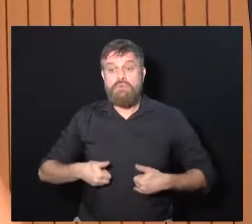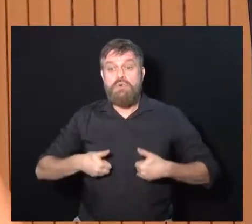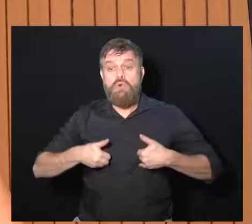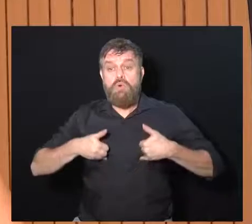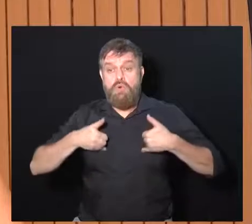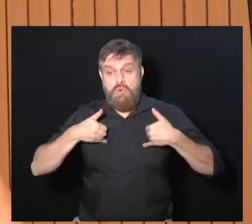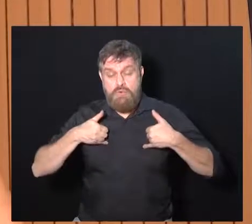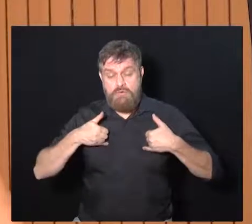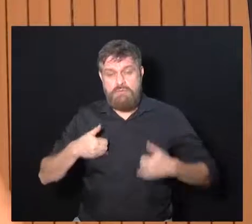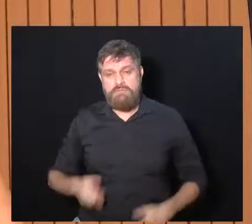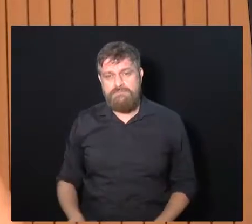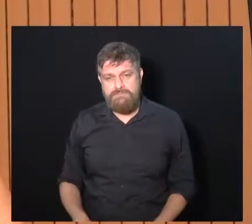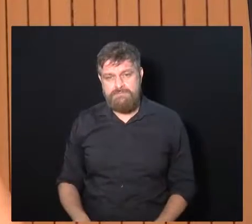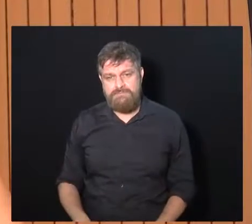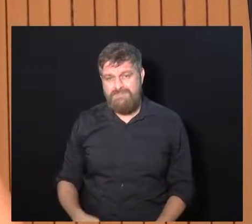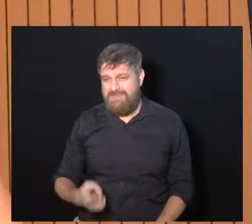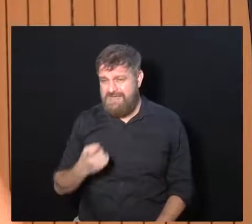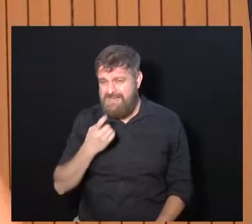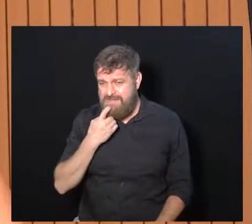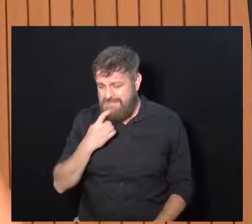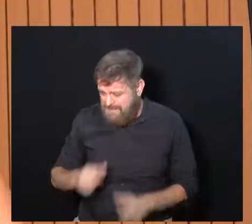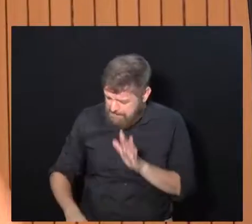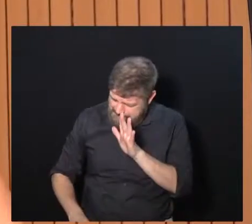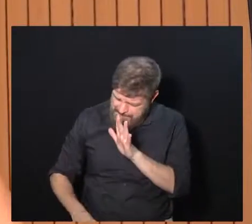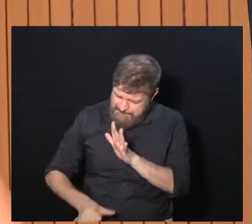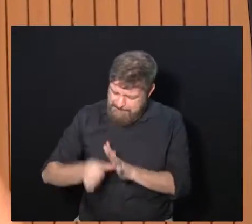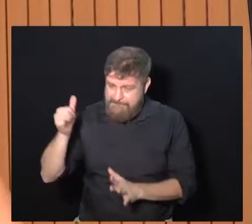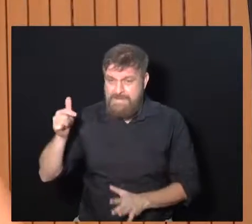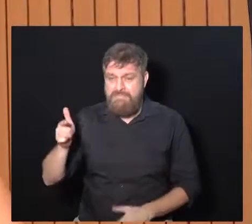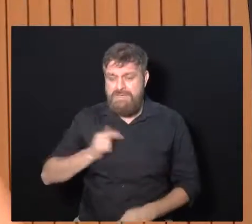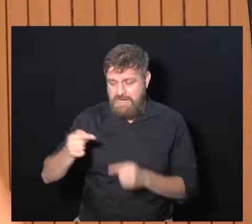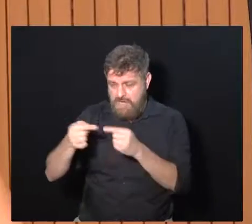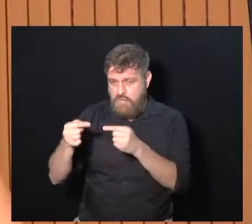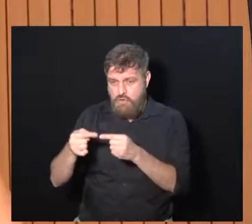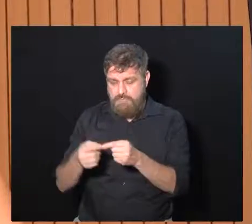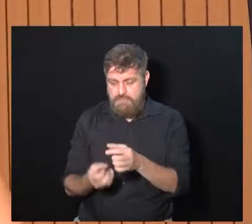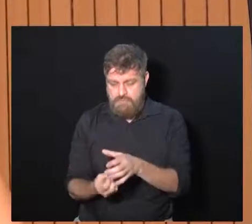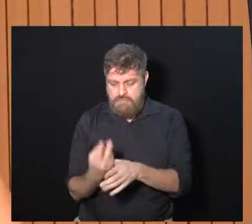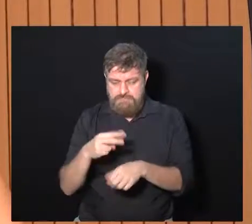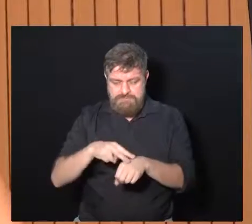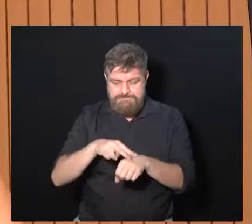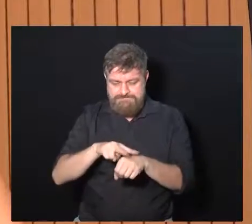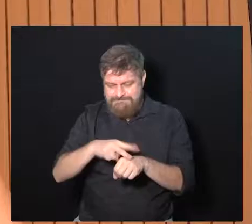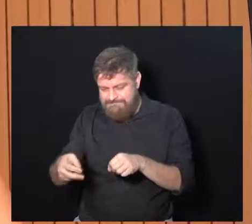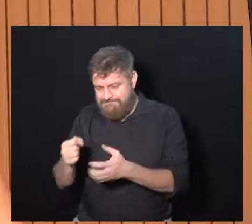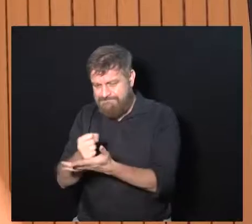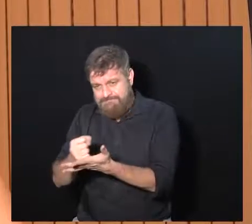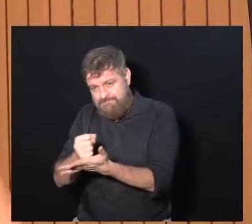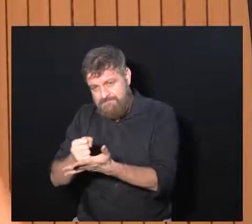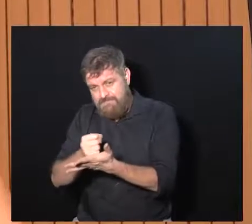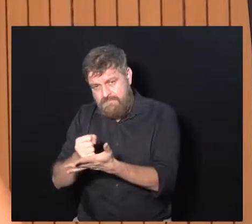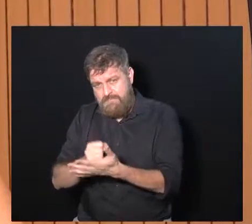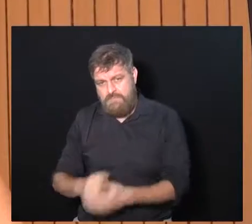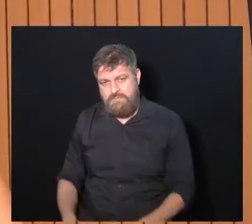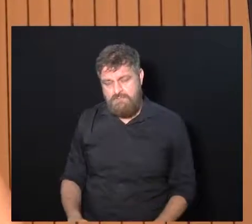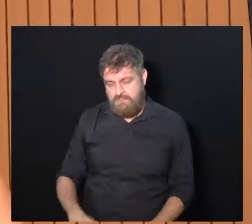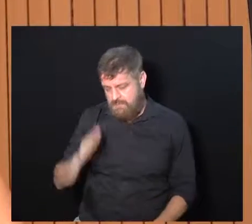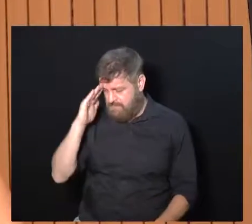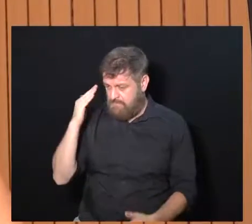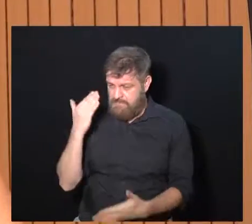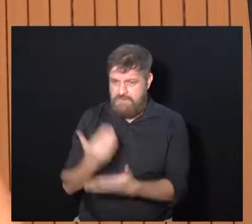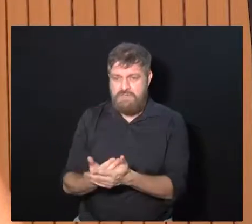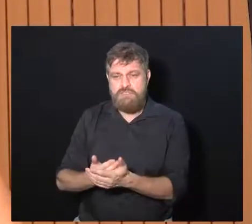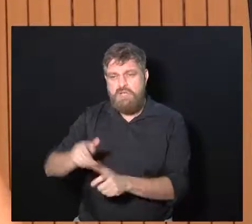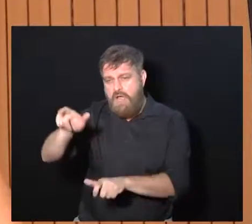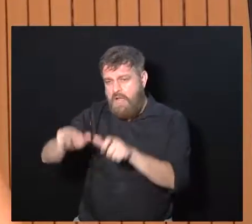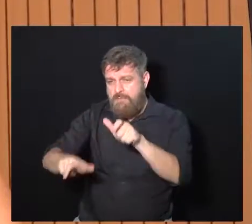de Campinas, de ter isso, de ser predestinada para a fitoterapia. E eu acho que tanto os cidadãos